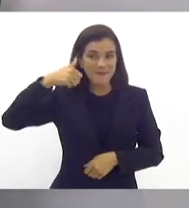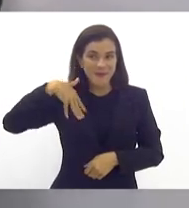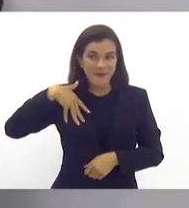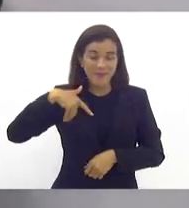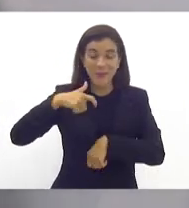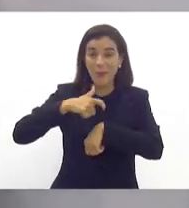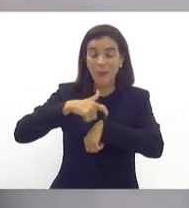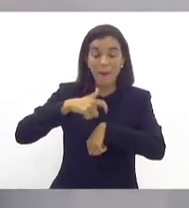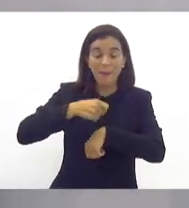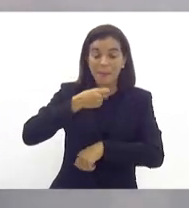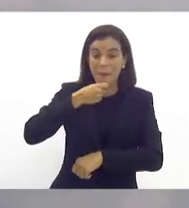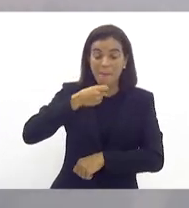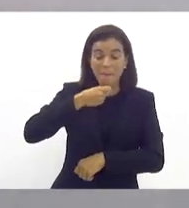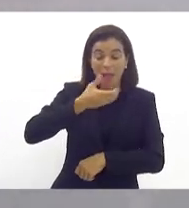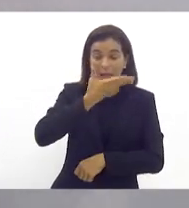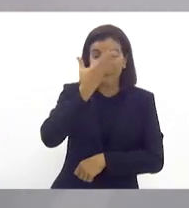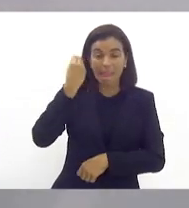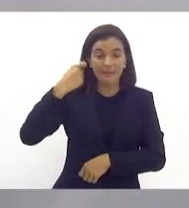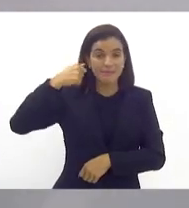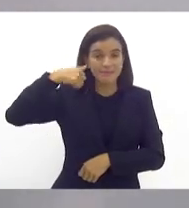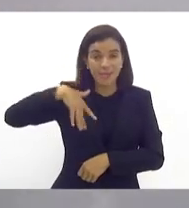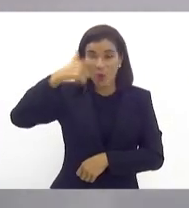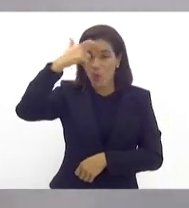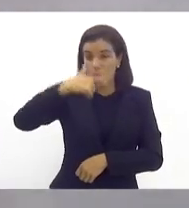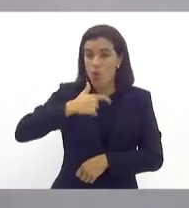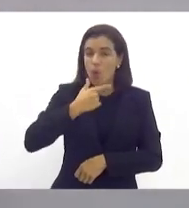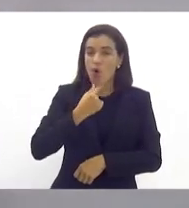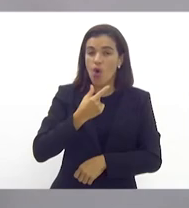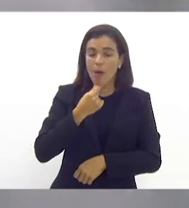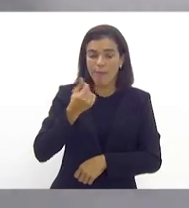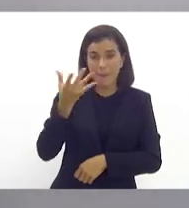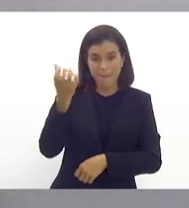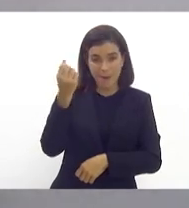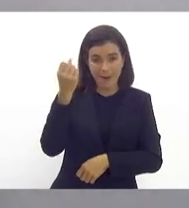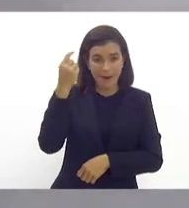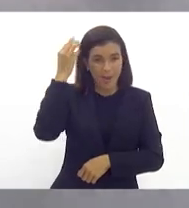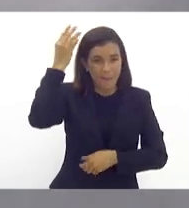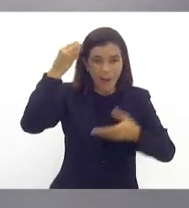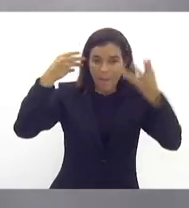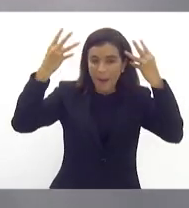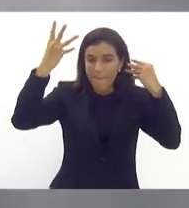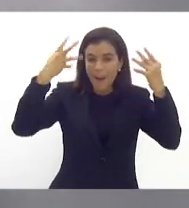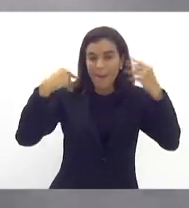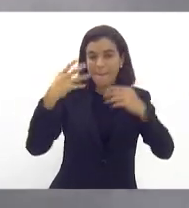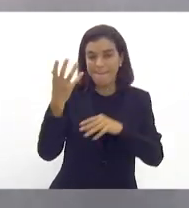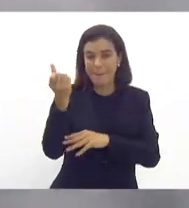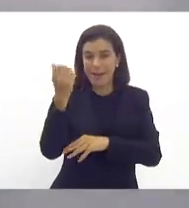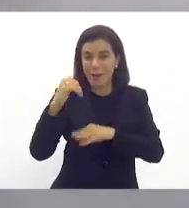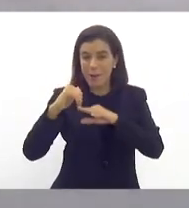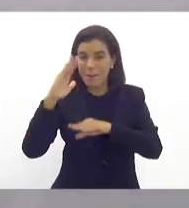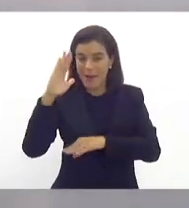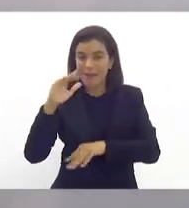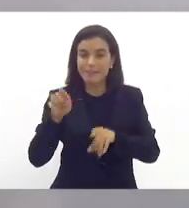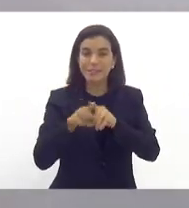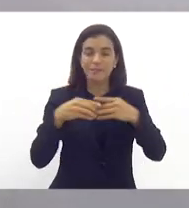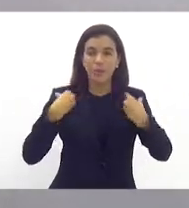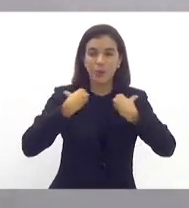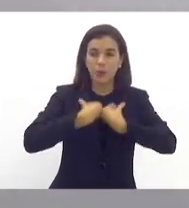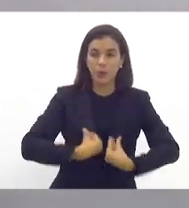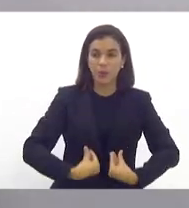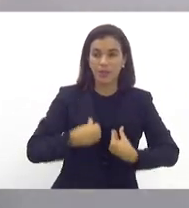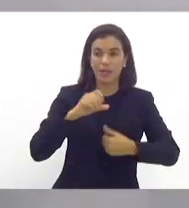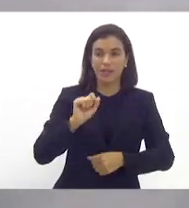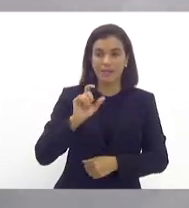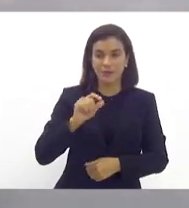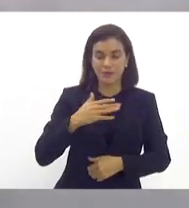esqueci aqui da minha audiodescrição eu sou um homem branco tem cabelos grisalhos mais para Branco tô usando um terno azul com a